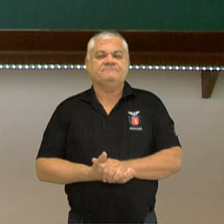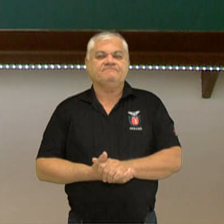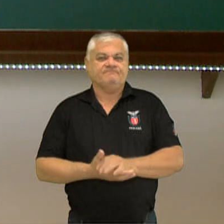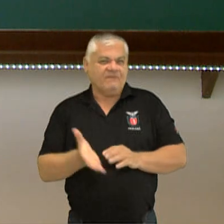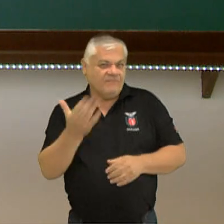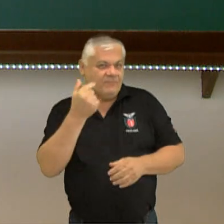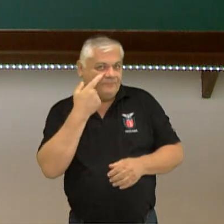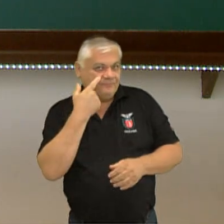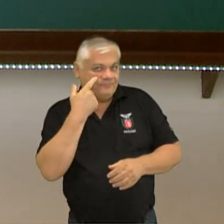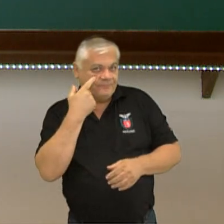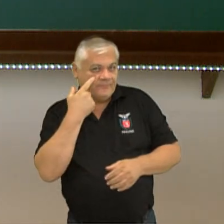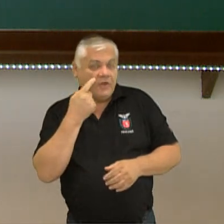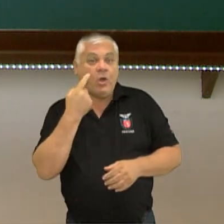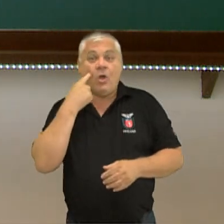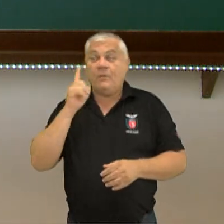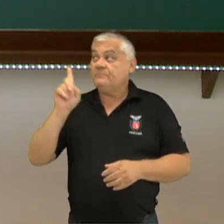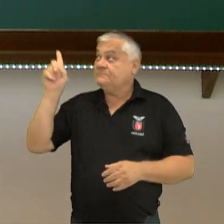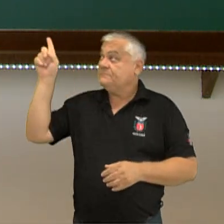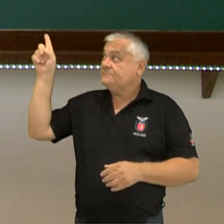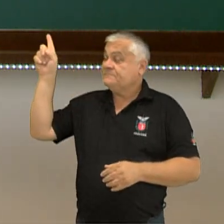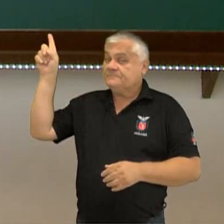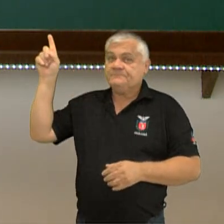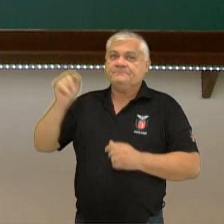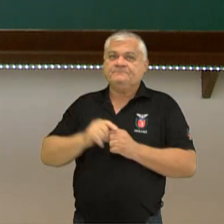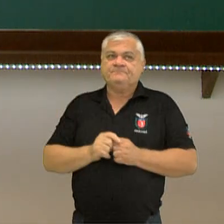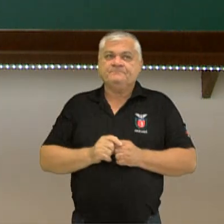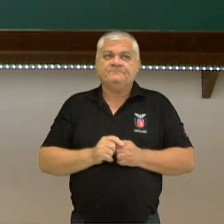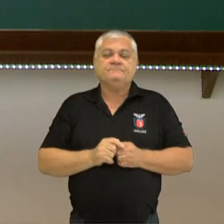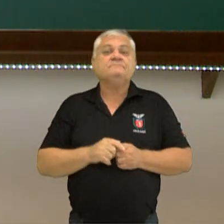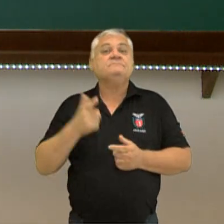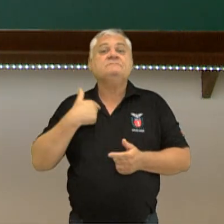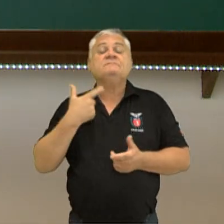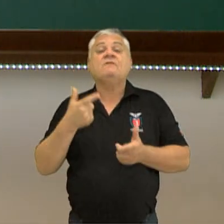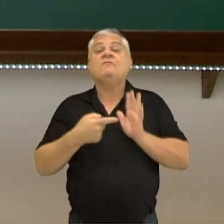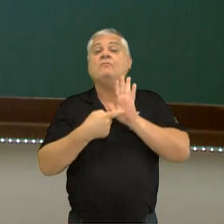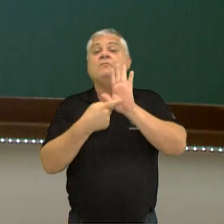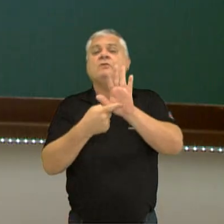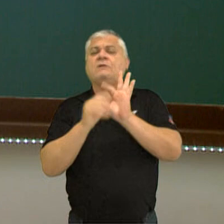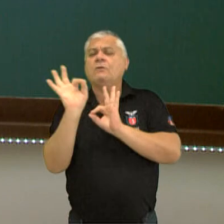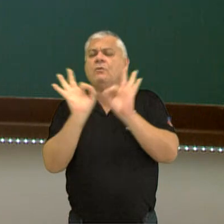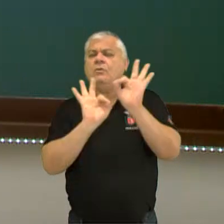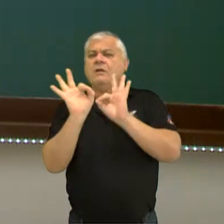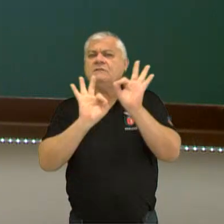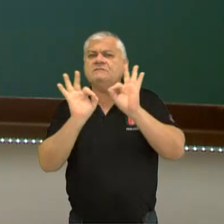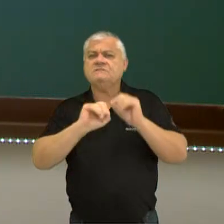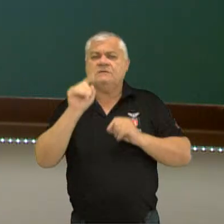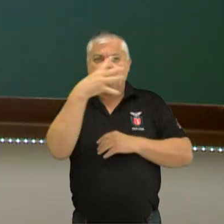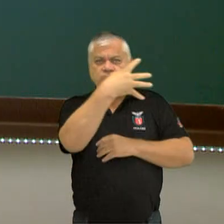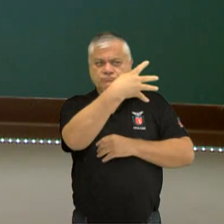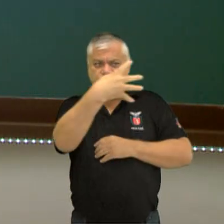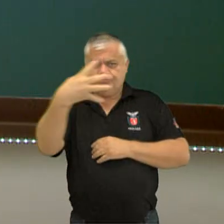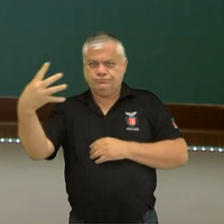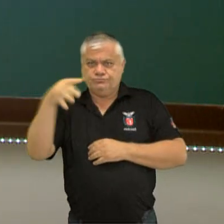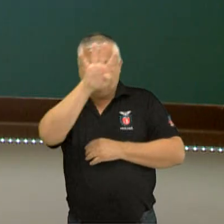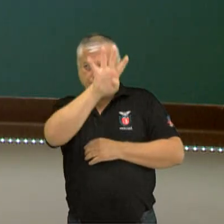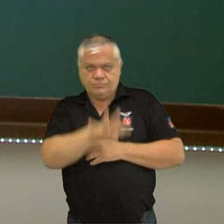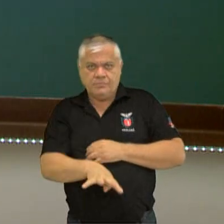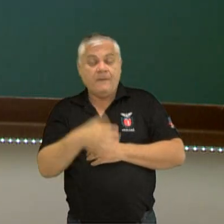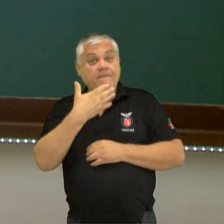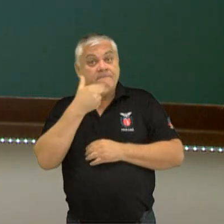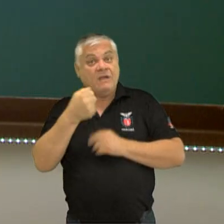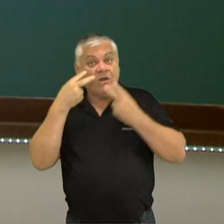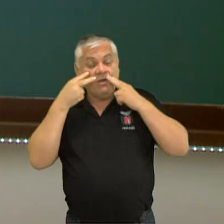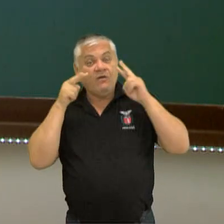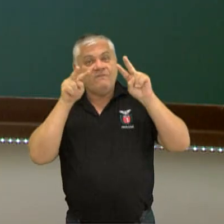Vamos lá então, pessoal, aqui a questão para vocês trouxe a organização numa tabela para ficar melhor de visualização, né?